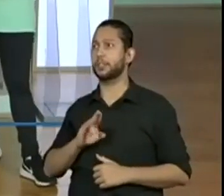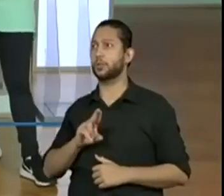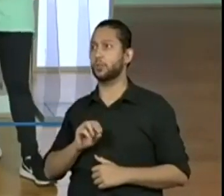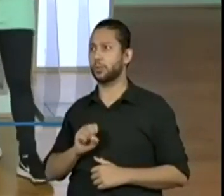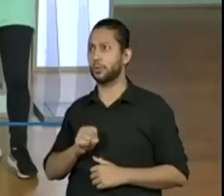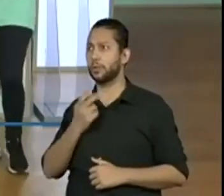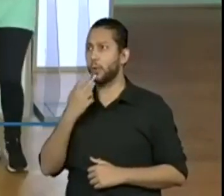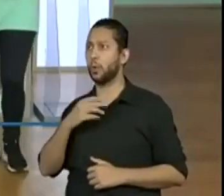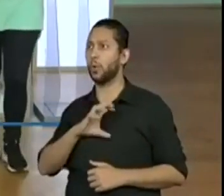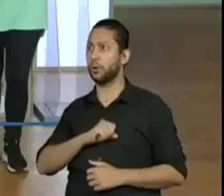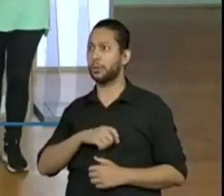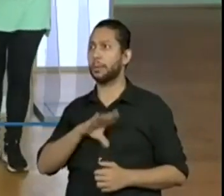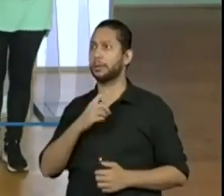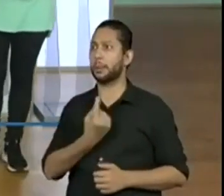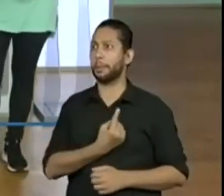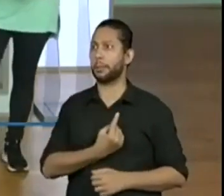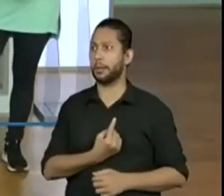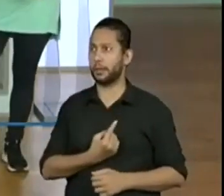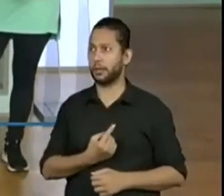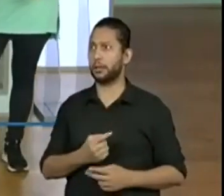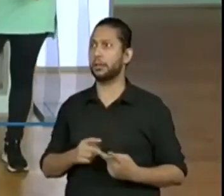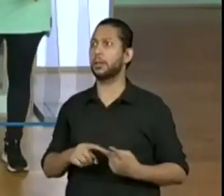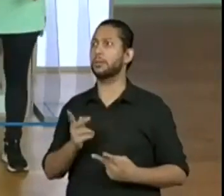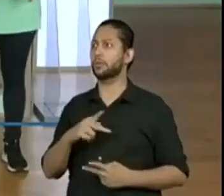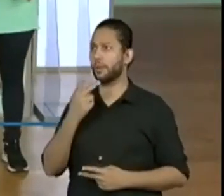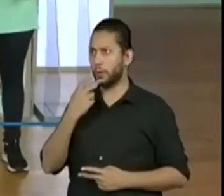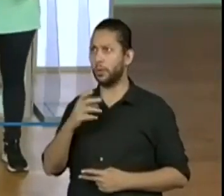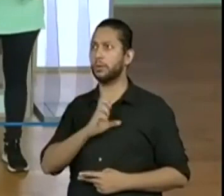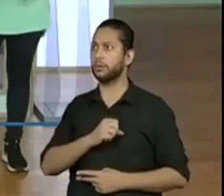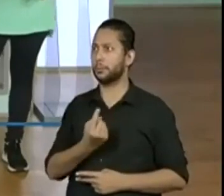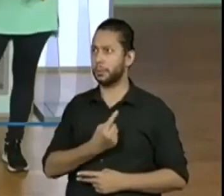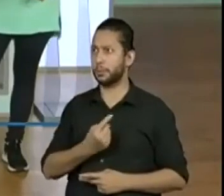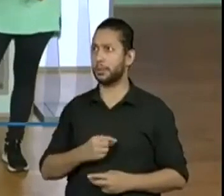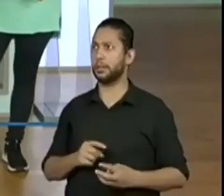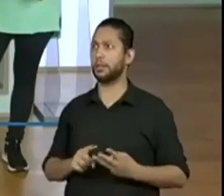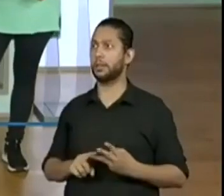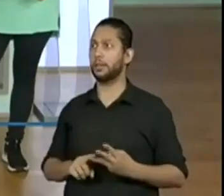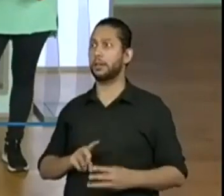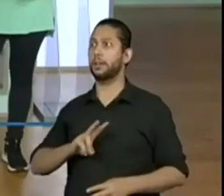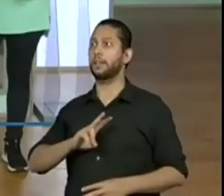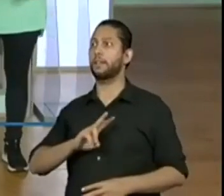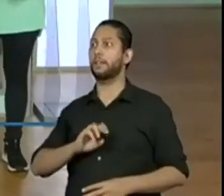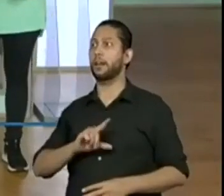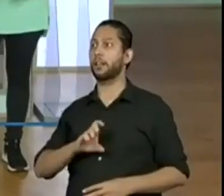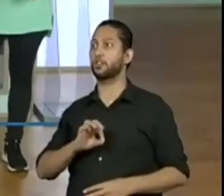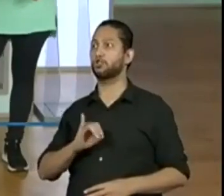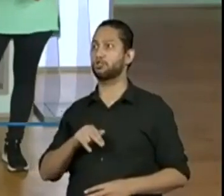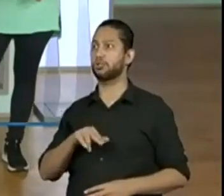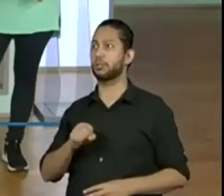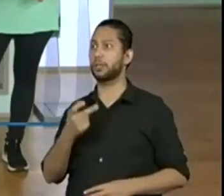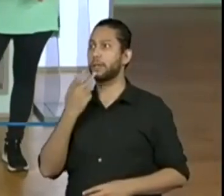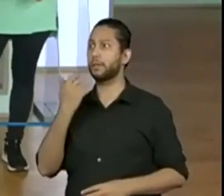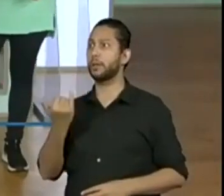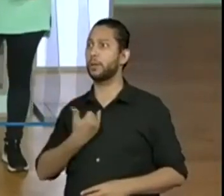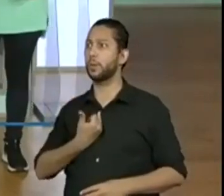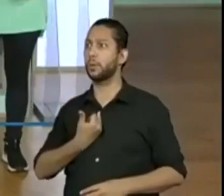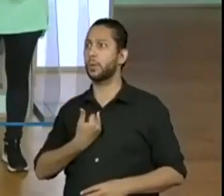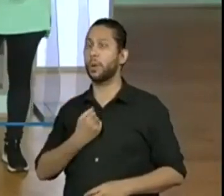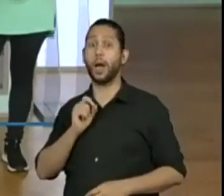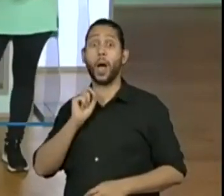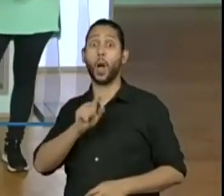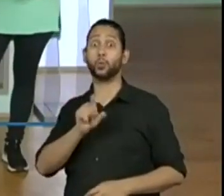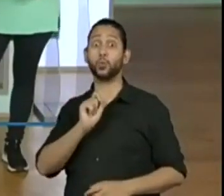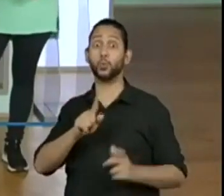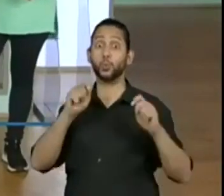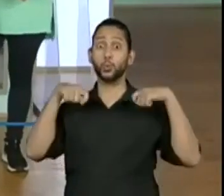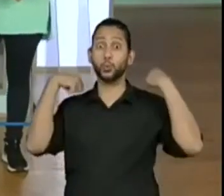mais do original, a professora Marisa também, a Valentina já mandou Chapeuzinho Azul. Então, mas a maioria